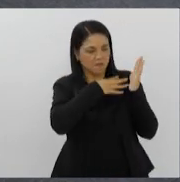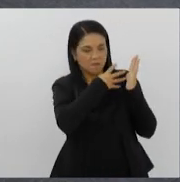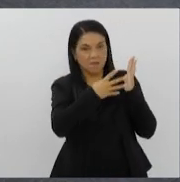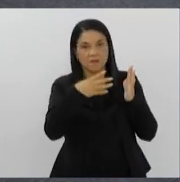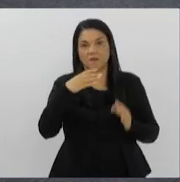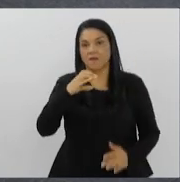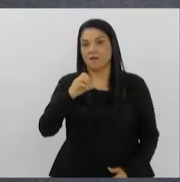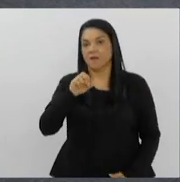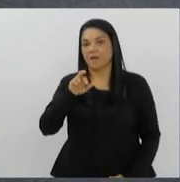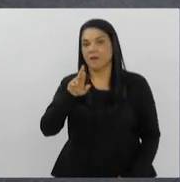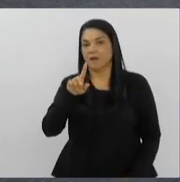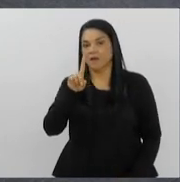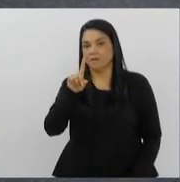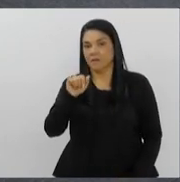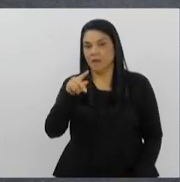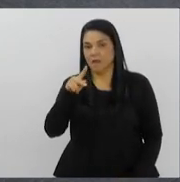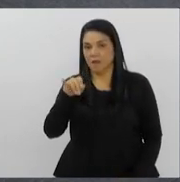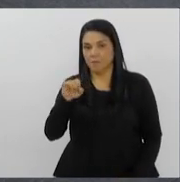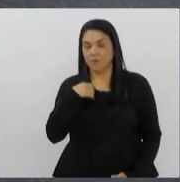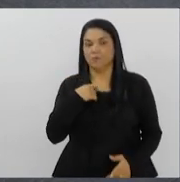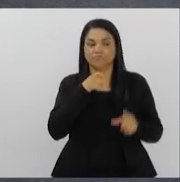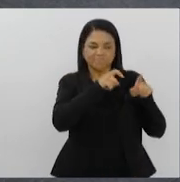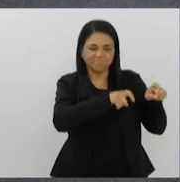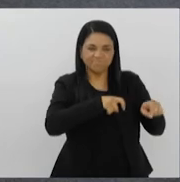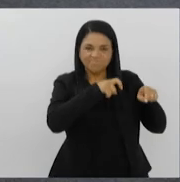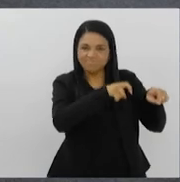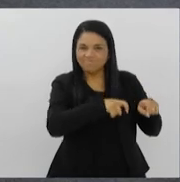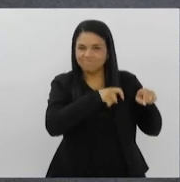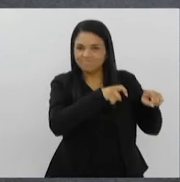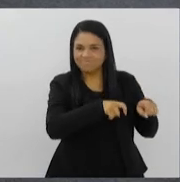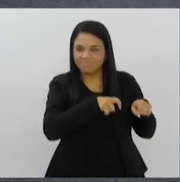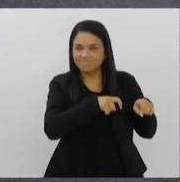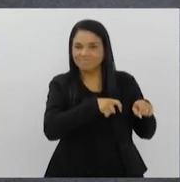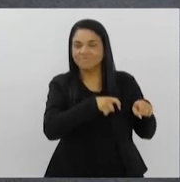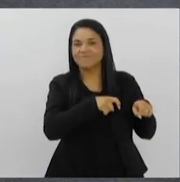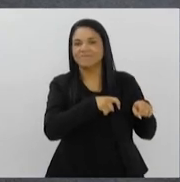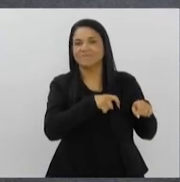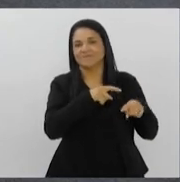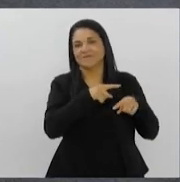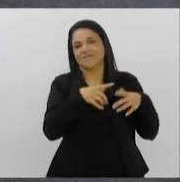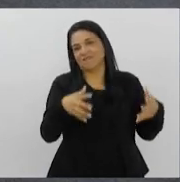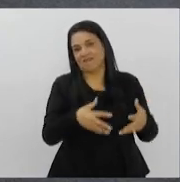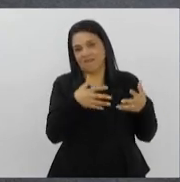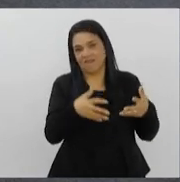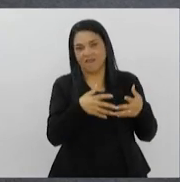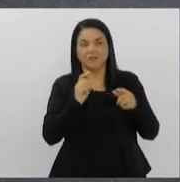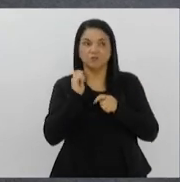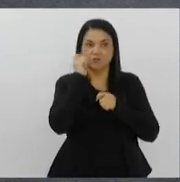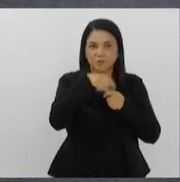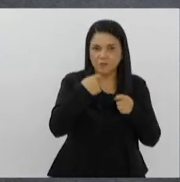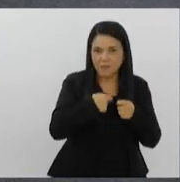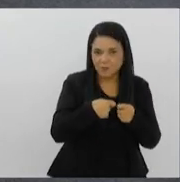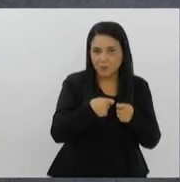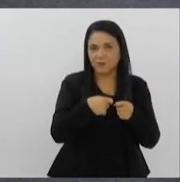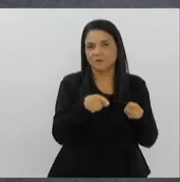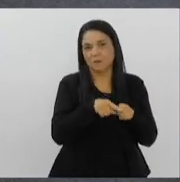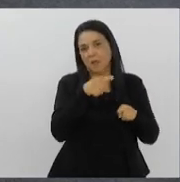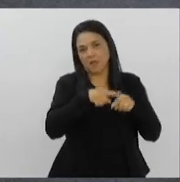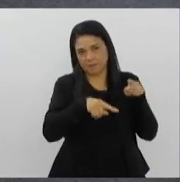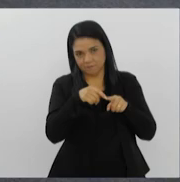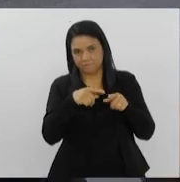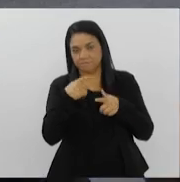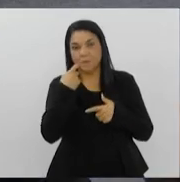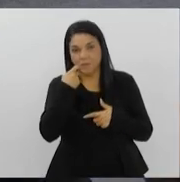dos agricultores familiares, dos pescadores, Vossa Excelência está indo em dois lados. Por um lado,